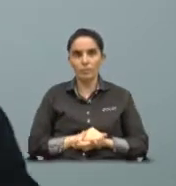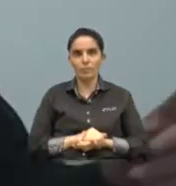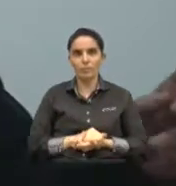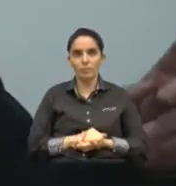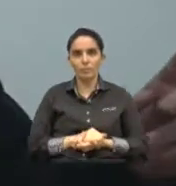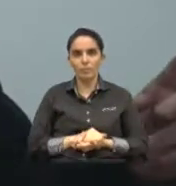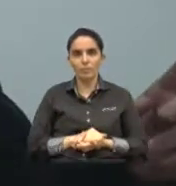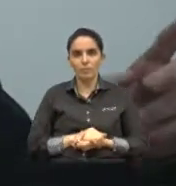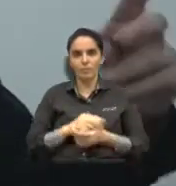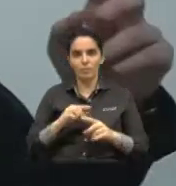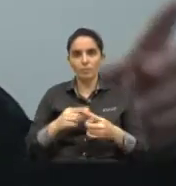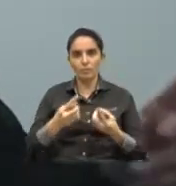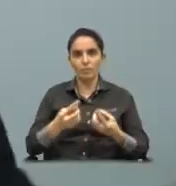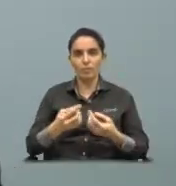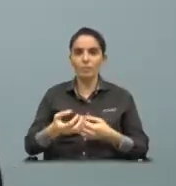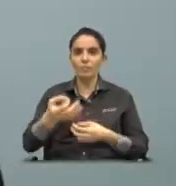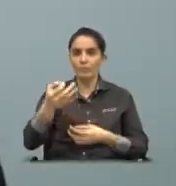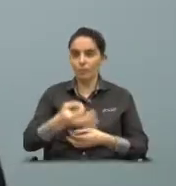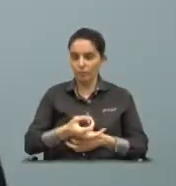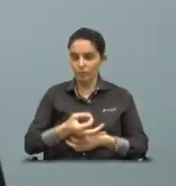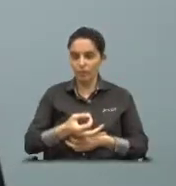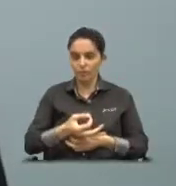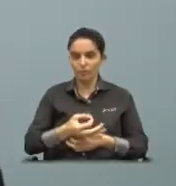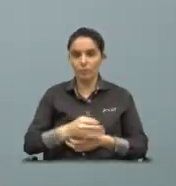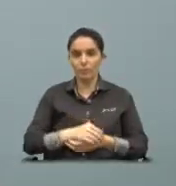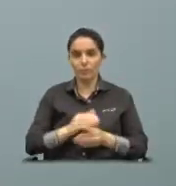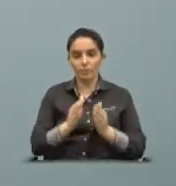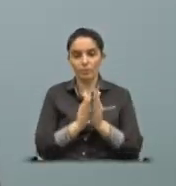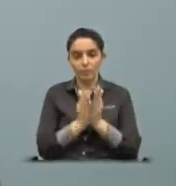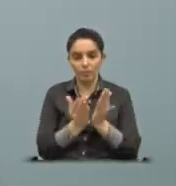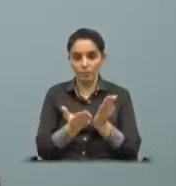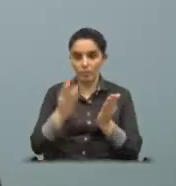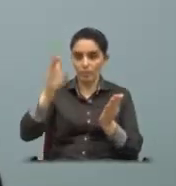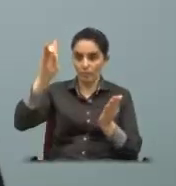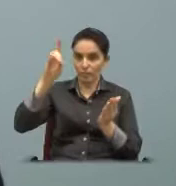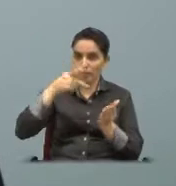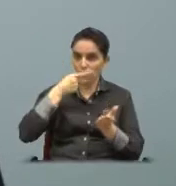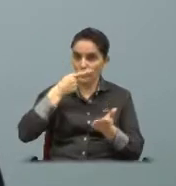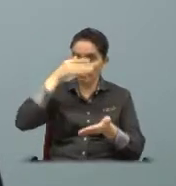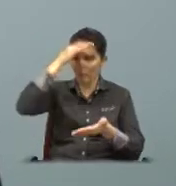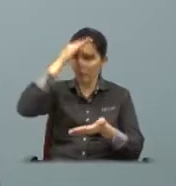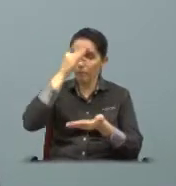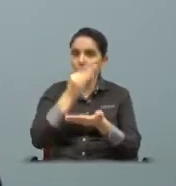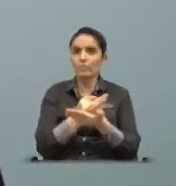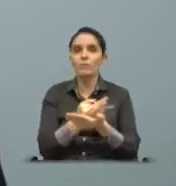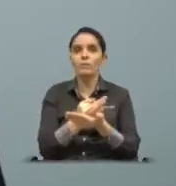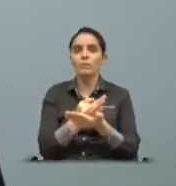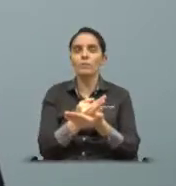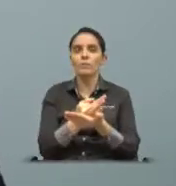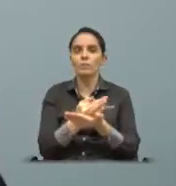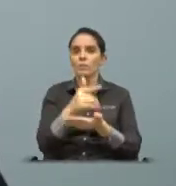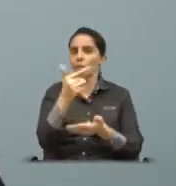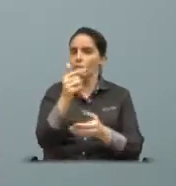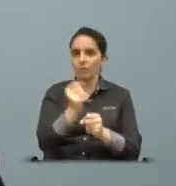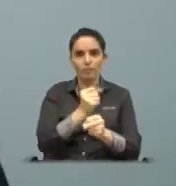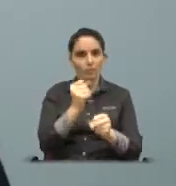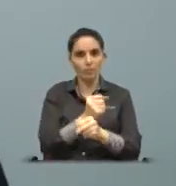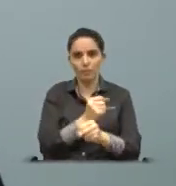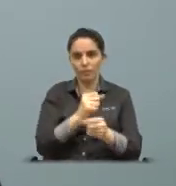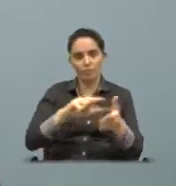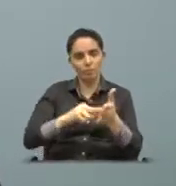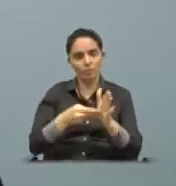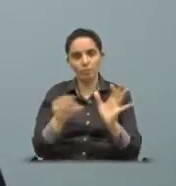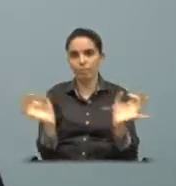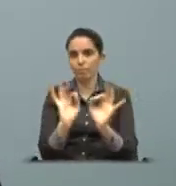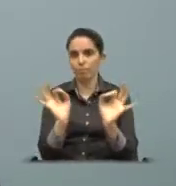Mas, com certeza, pelo ato, a Bíblia nos ensina que fé sem obras é morta.